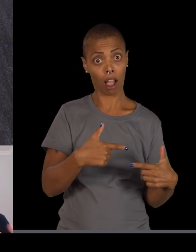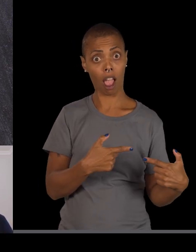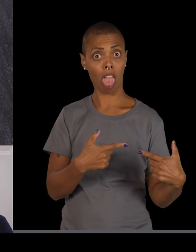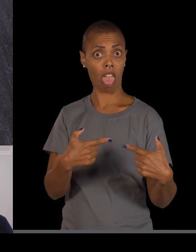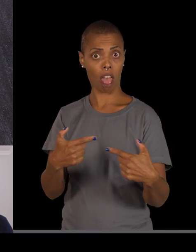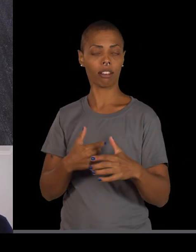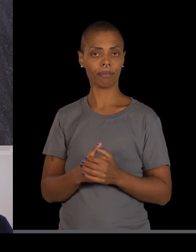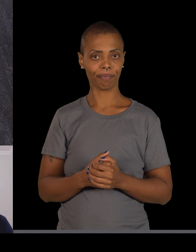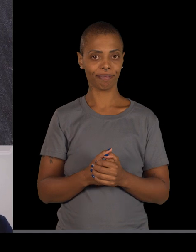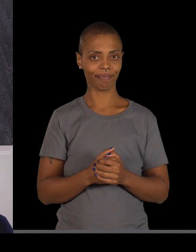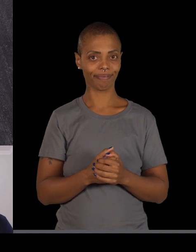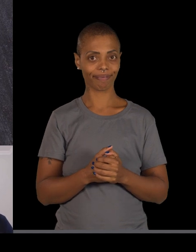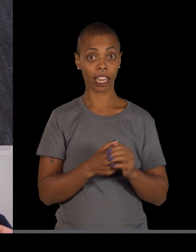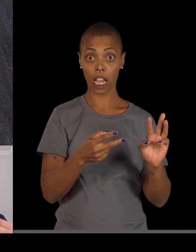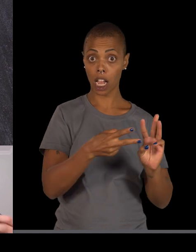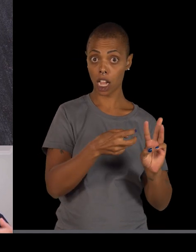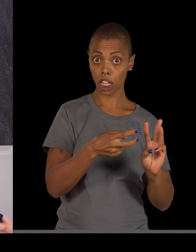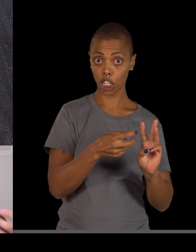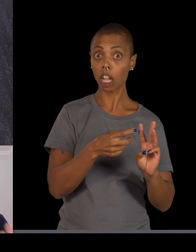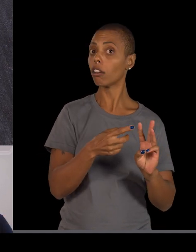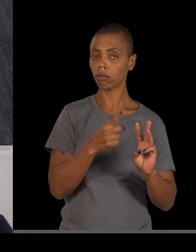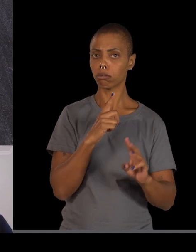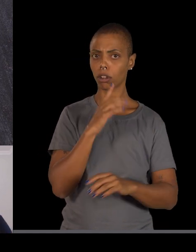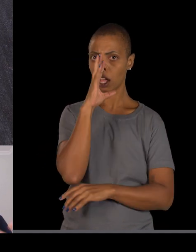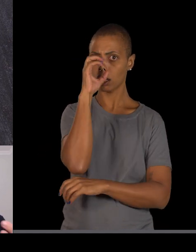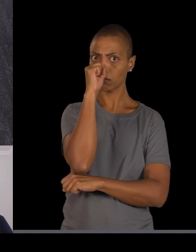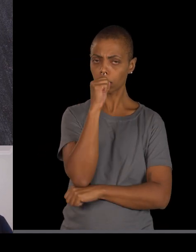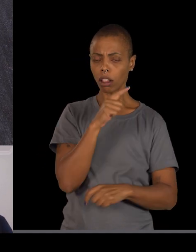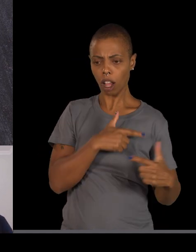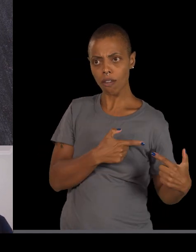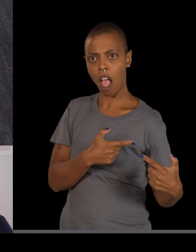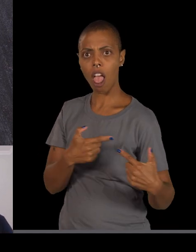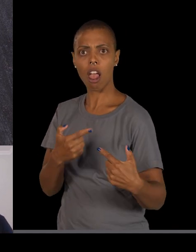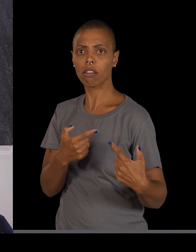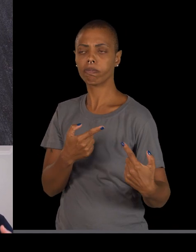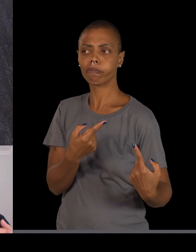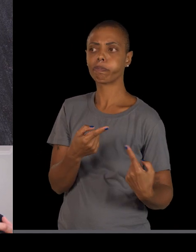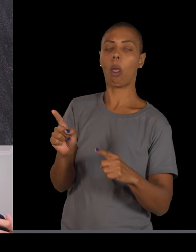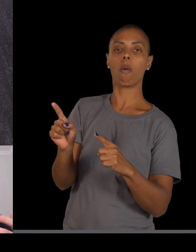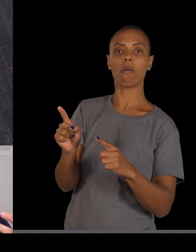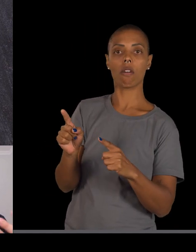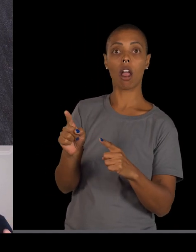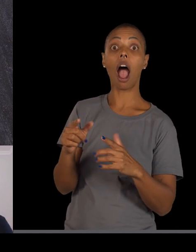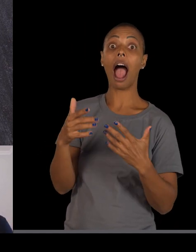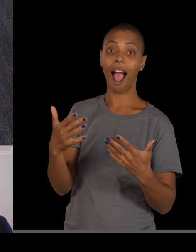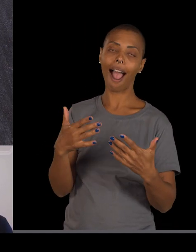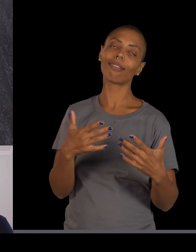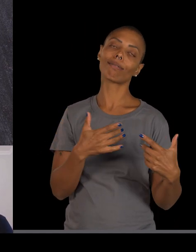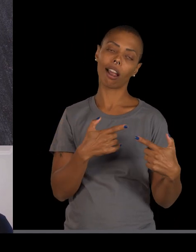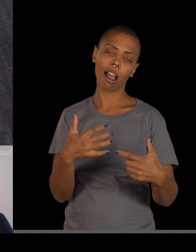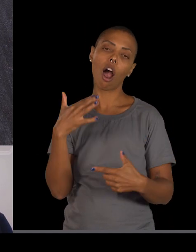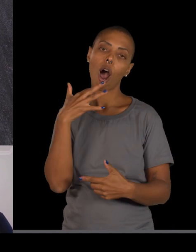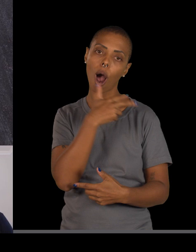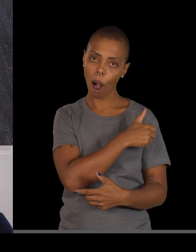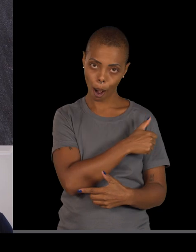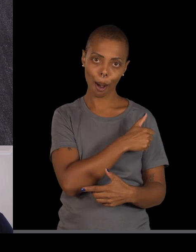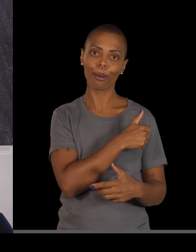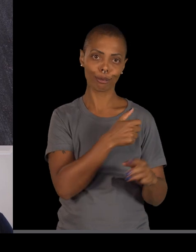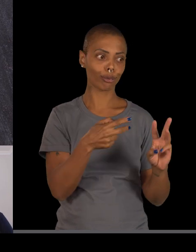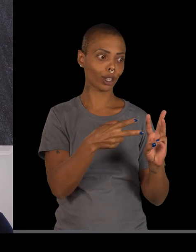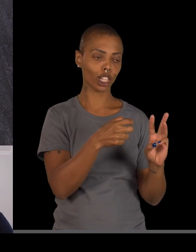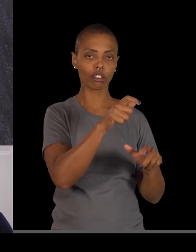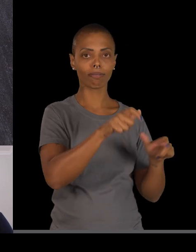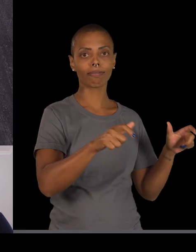através de guerras. Os indígenas eles vão resistir, vão guerrear. E nessas guerras, muitos